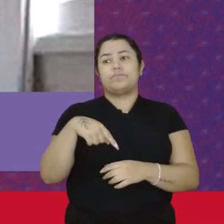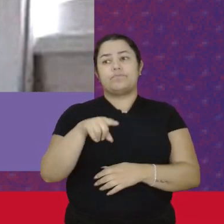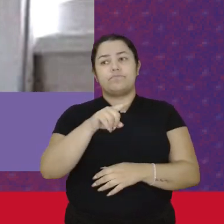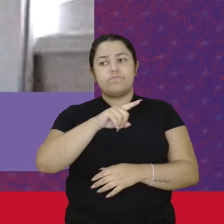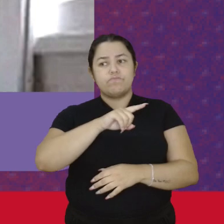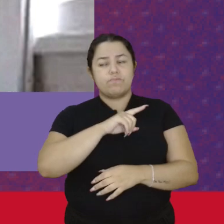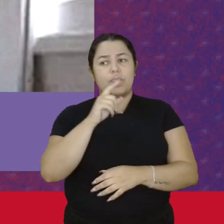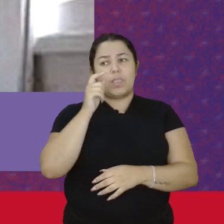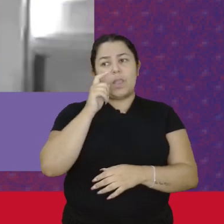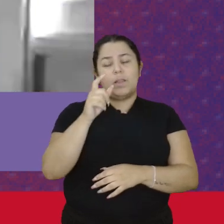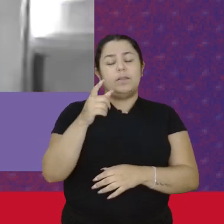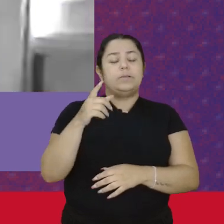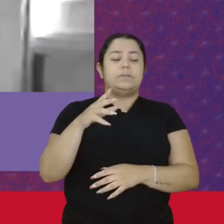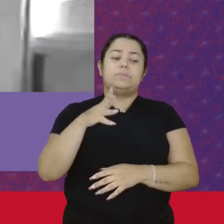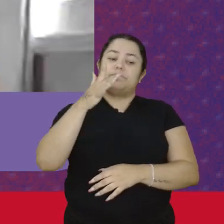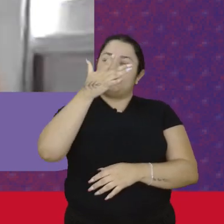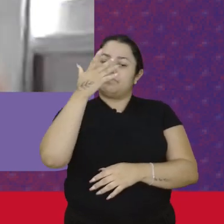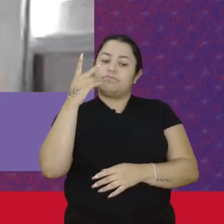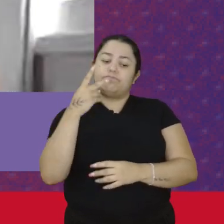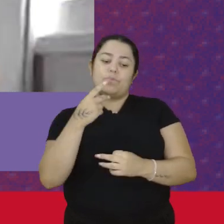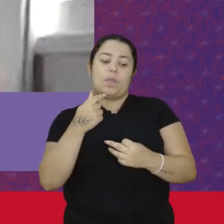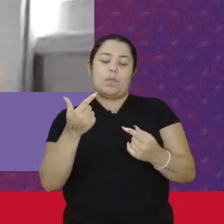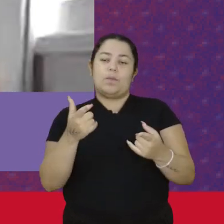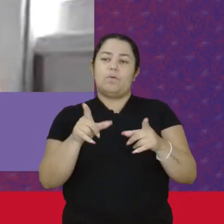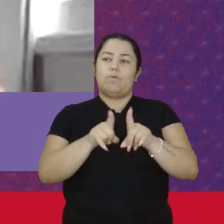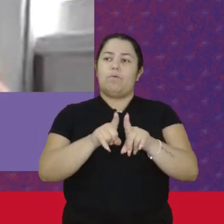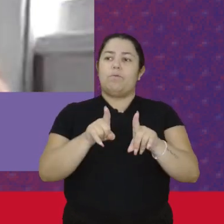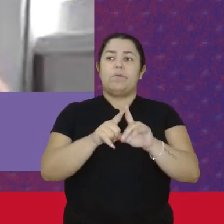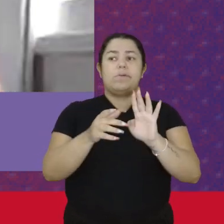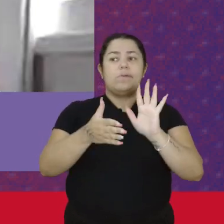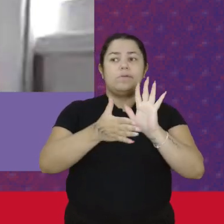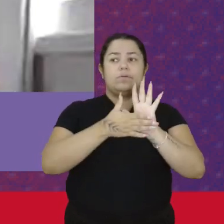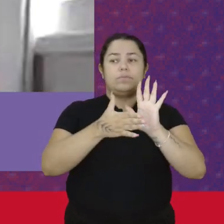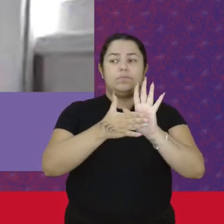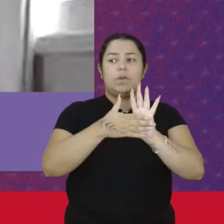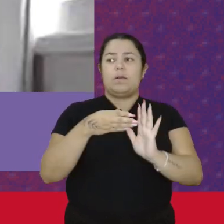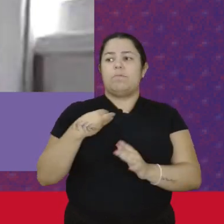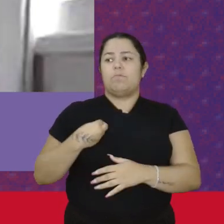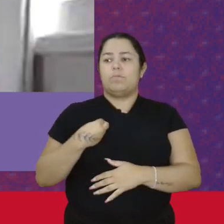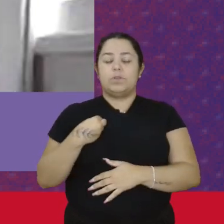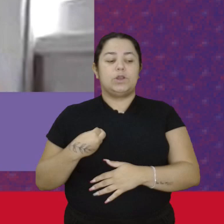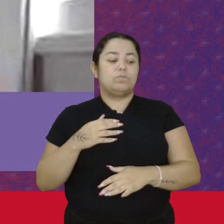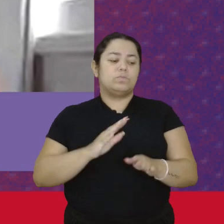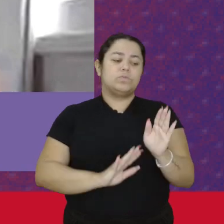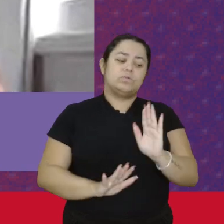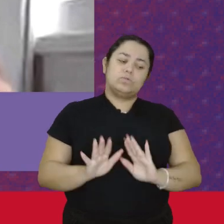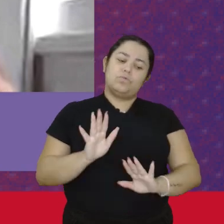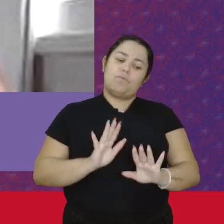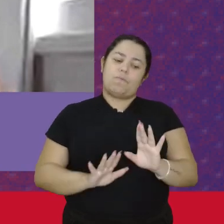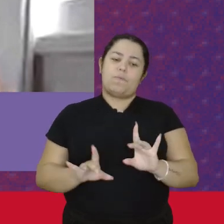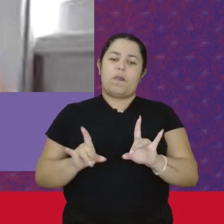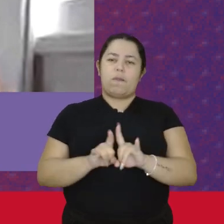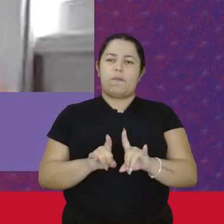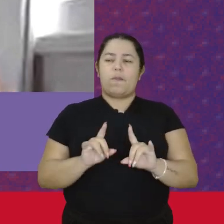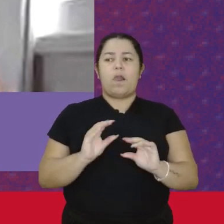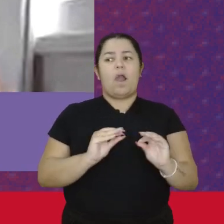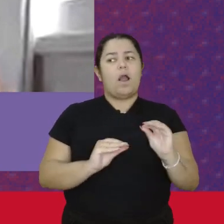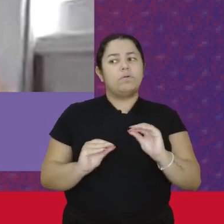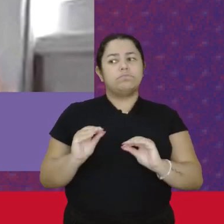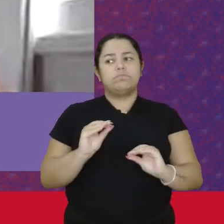os interesses da maioria, né? O que é um projeto voltado para a vida, para os cuidados, para outra